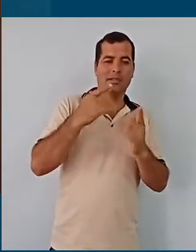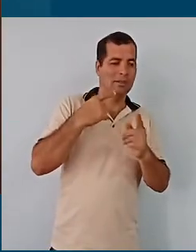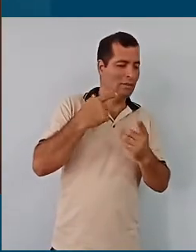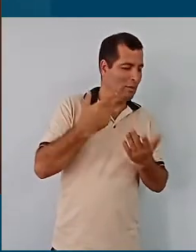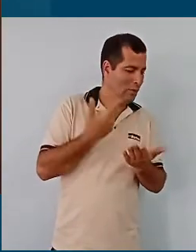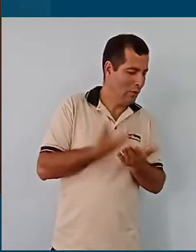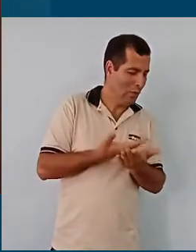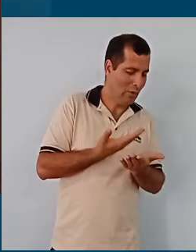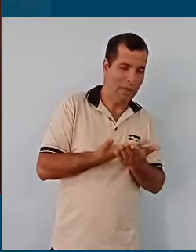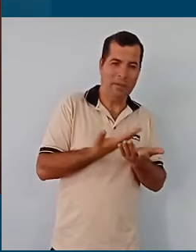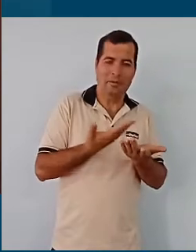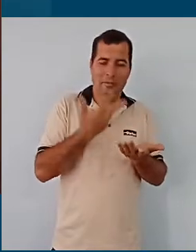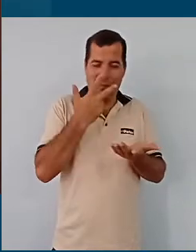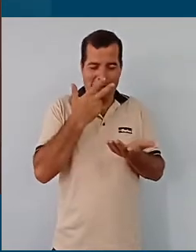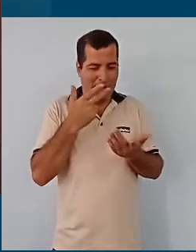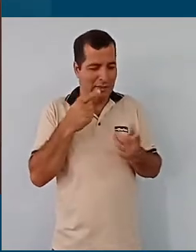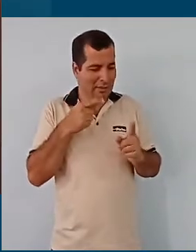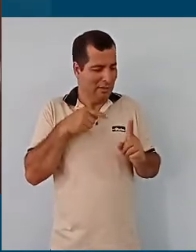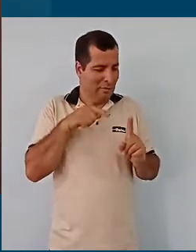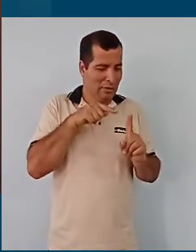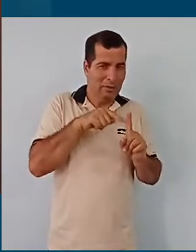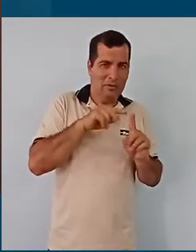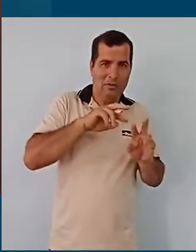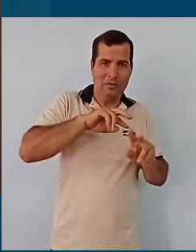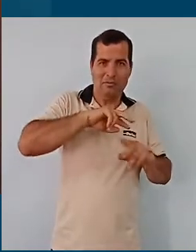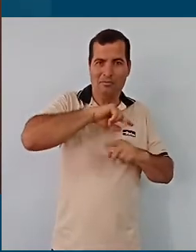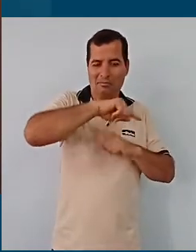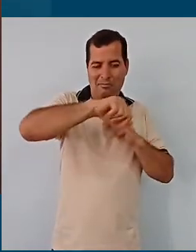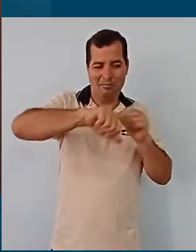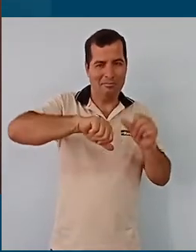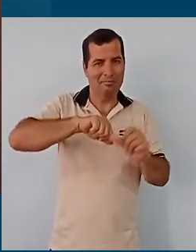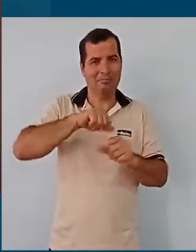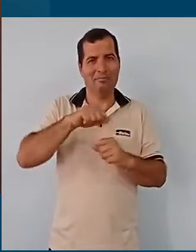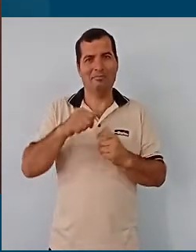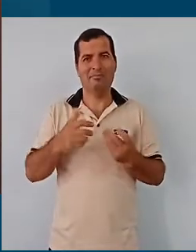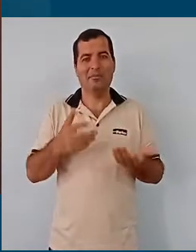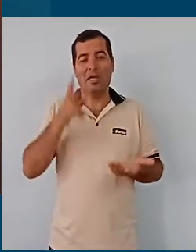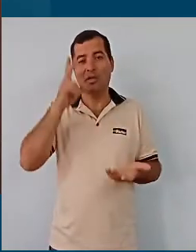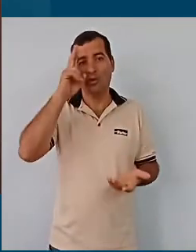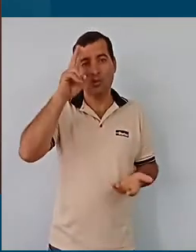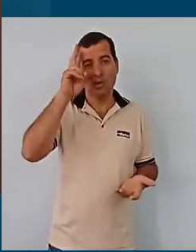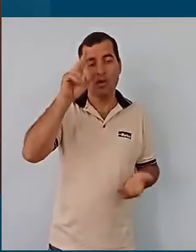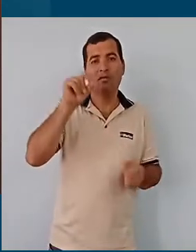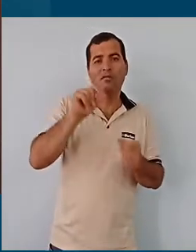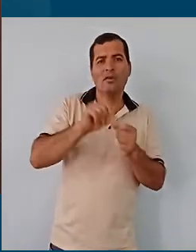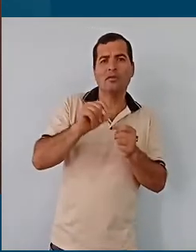vem secularmente fazendo na escola, historicamente fazendo na escola, né?